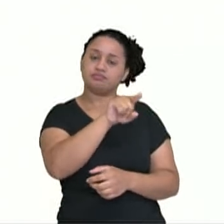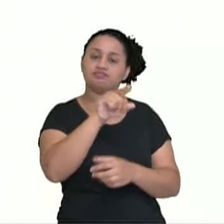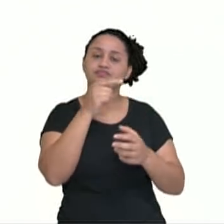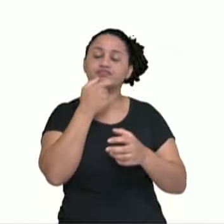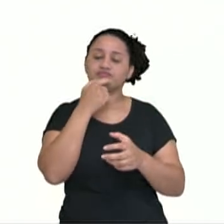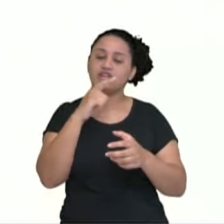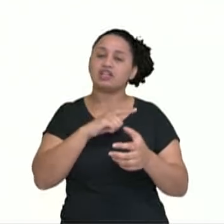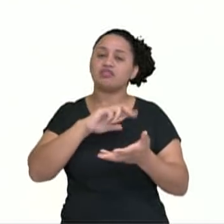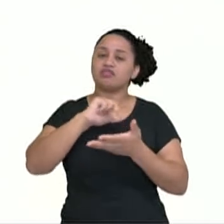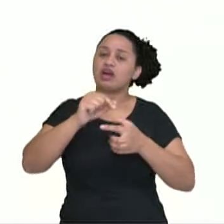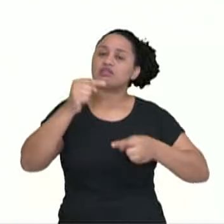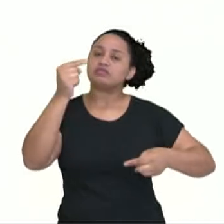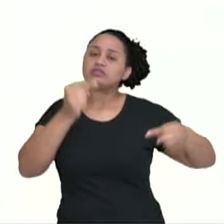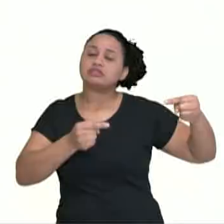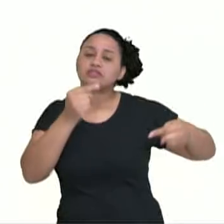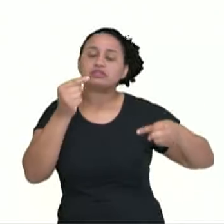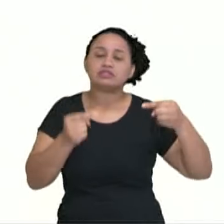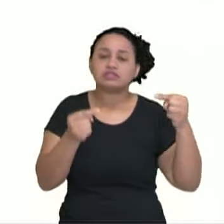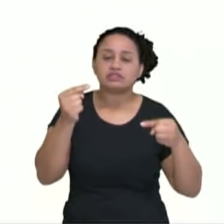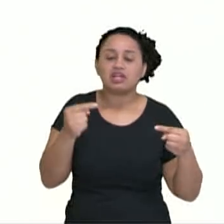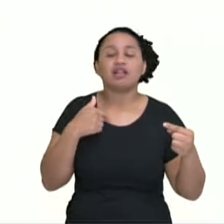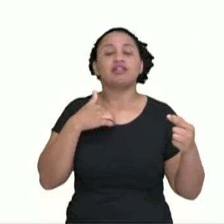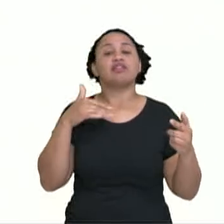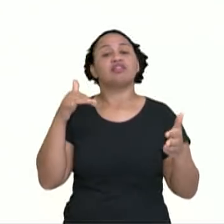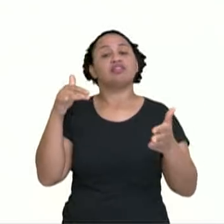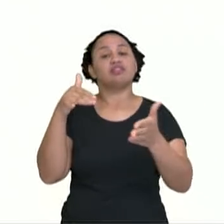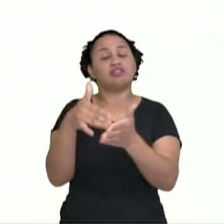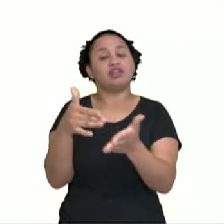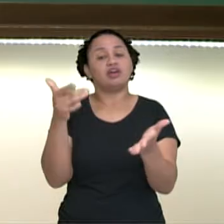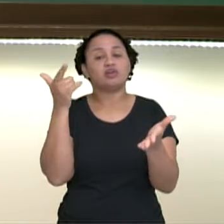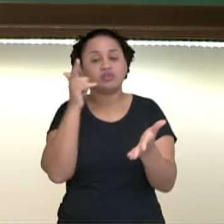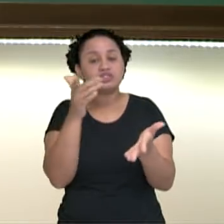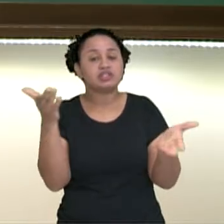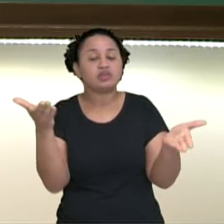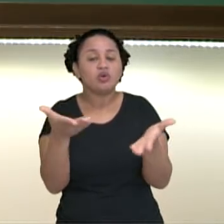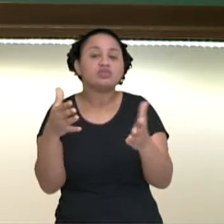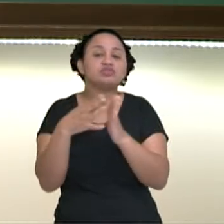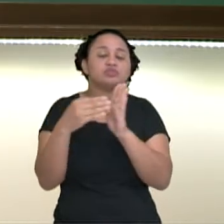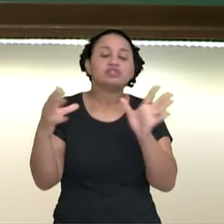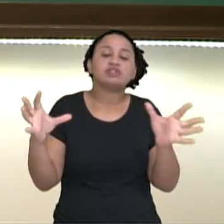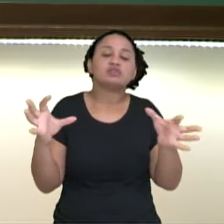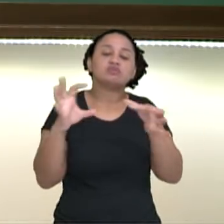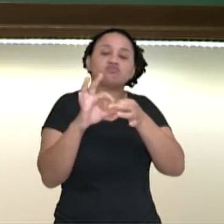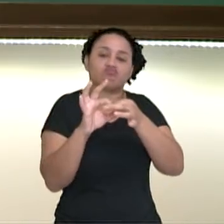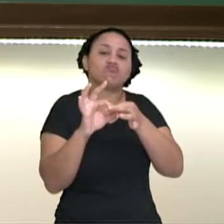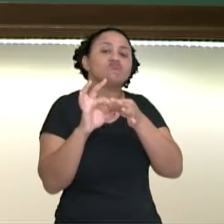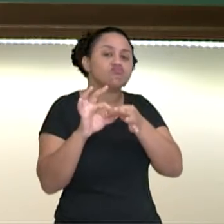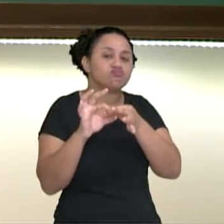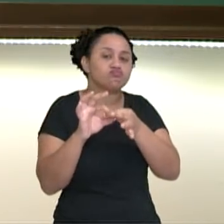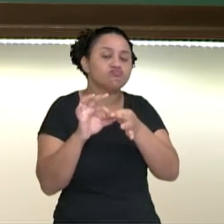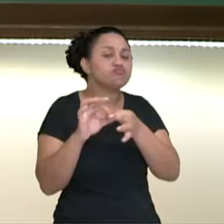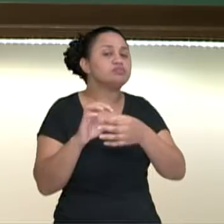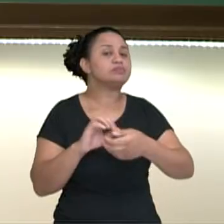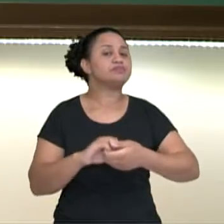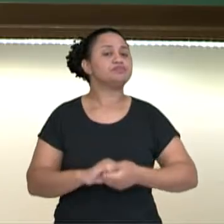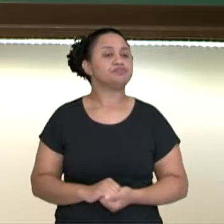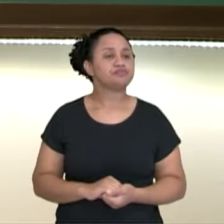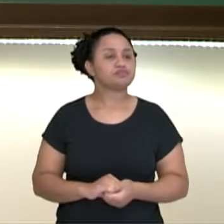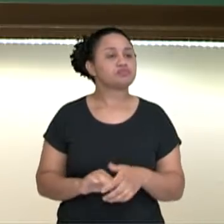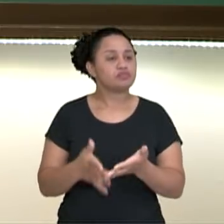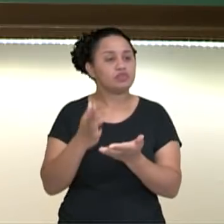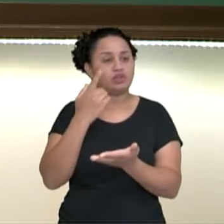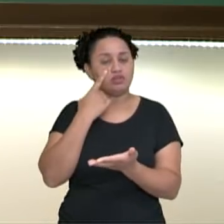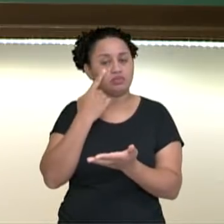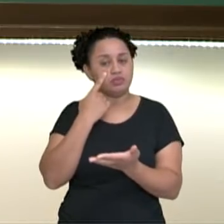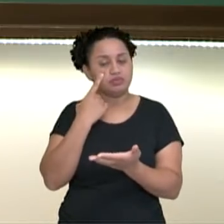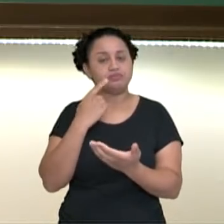enfrentaram inúmeros conflitos até tornarem-se esse modelo atual da monarquia parlamentarista? Vamos ver